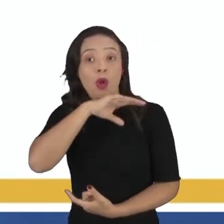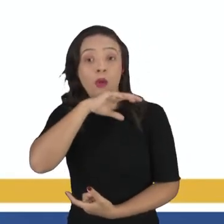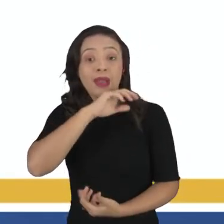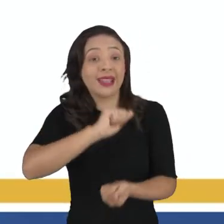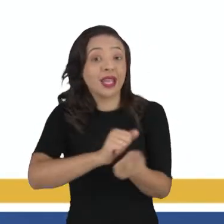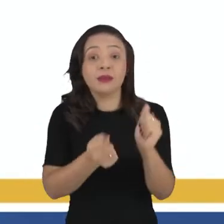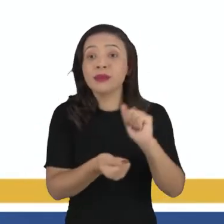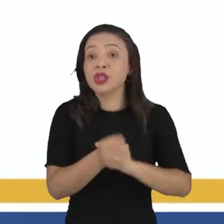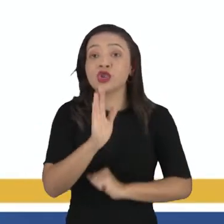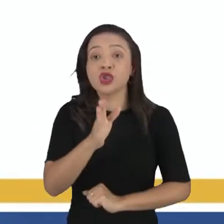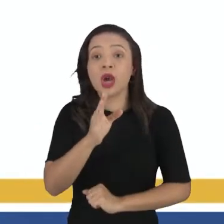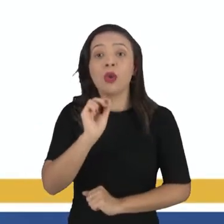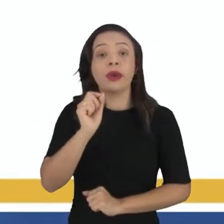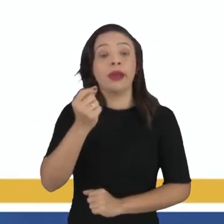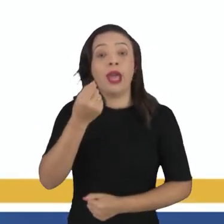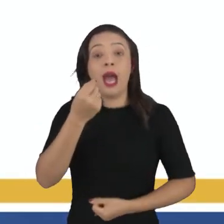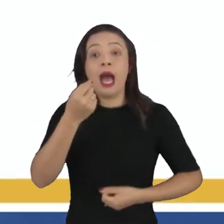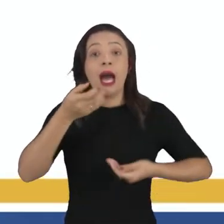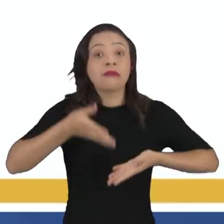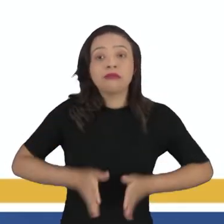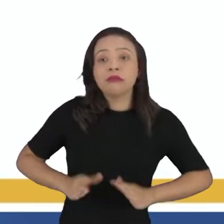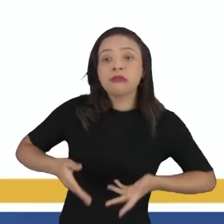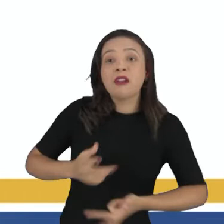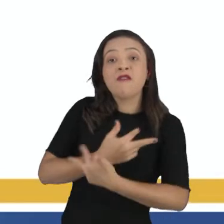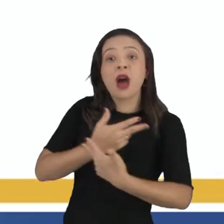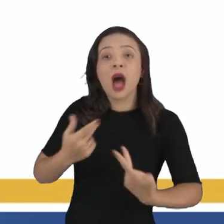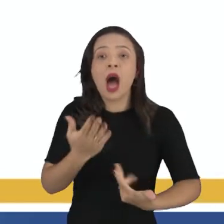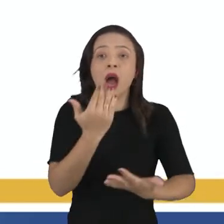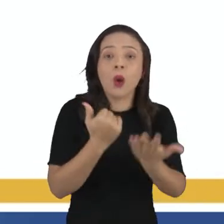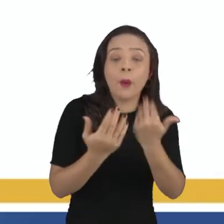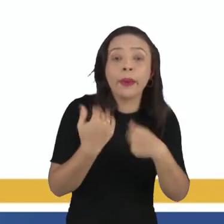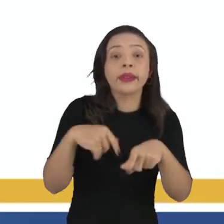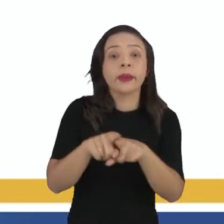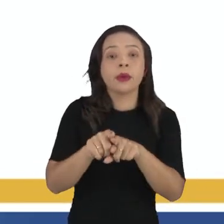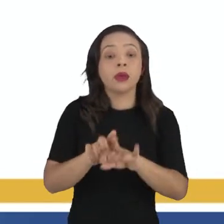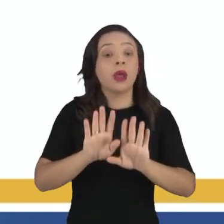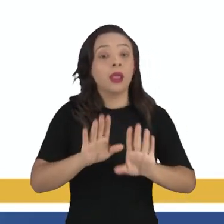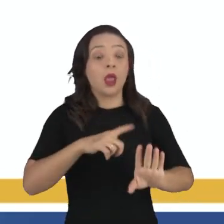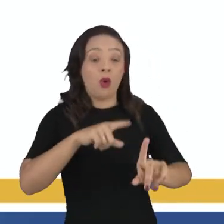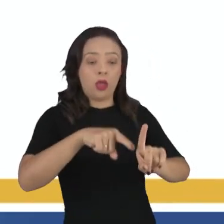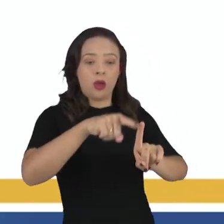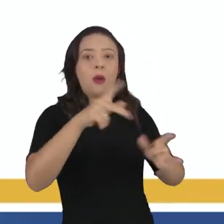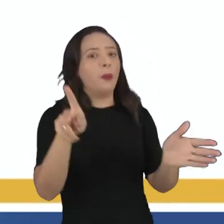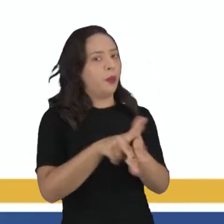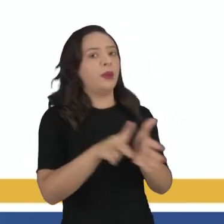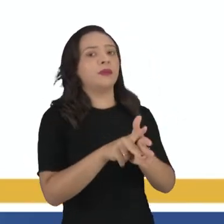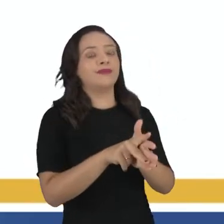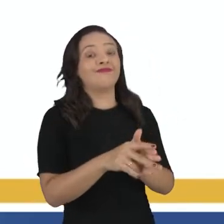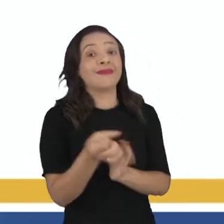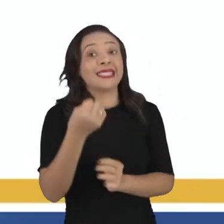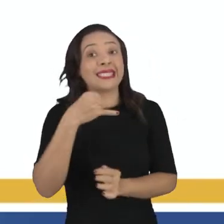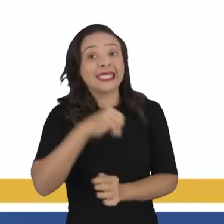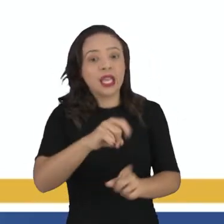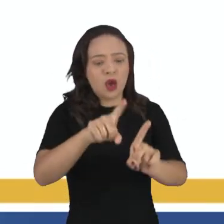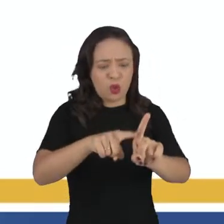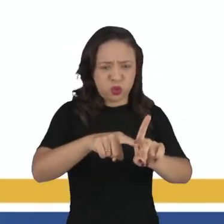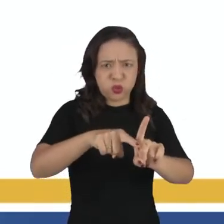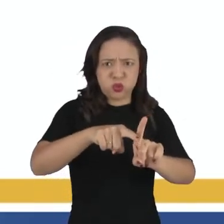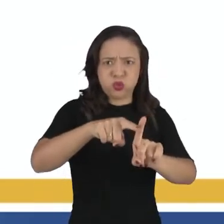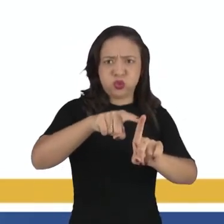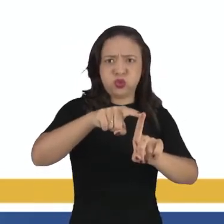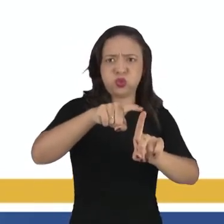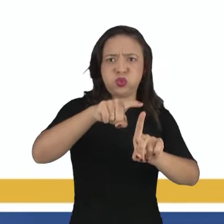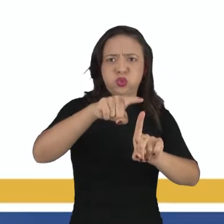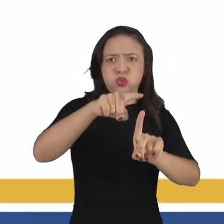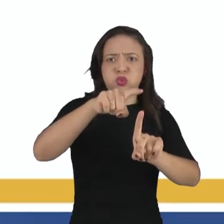para sobreviver, para se reproduzir, para se alimentar em determinada temperatura. Se essa temperatura aumenta, né, porque o globo